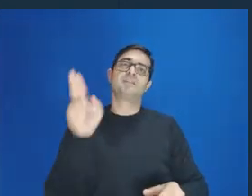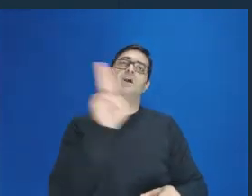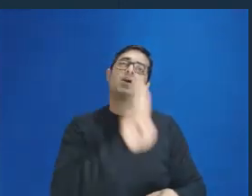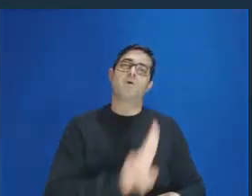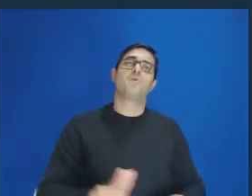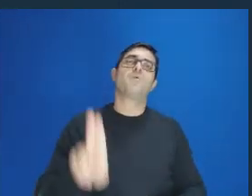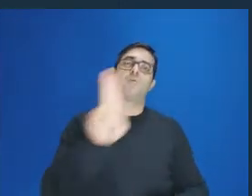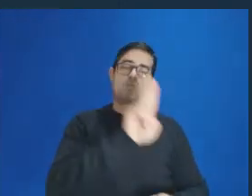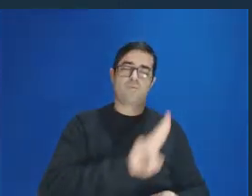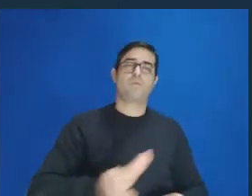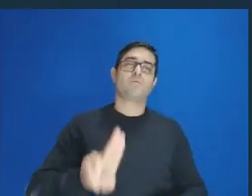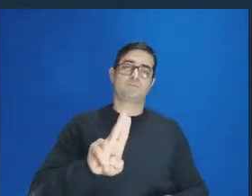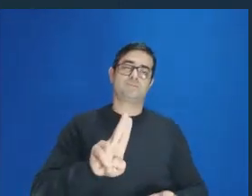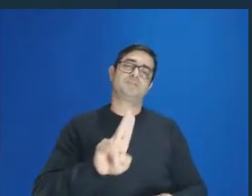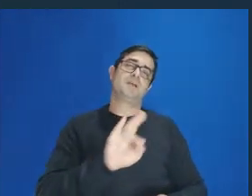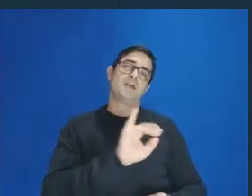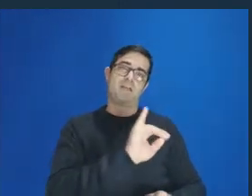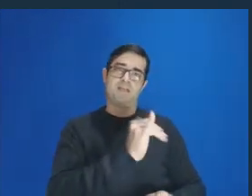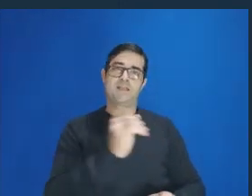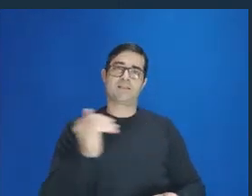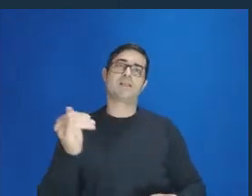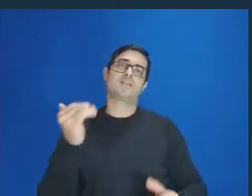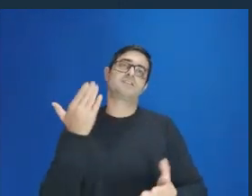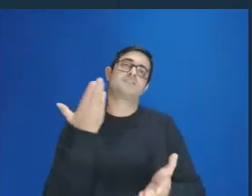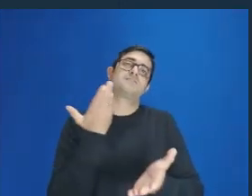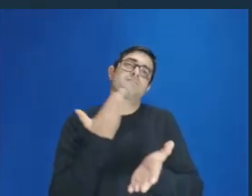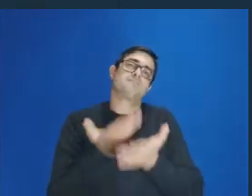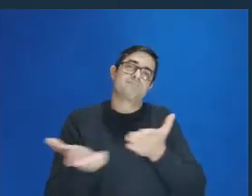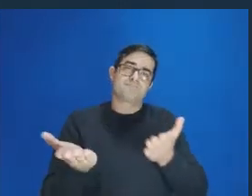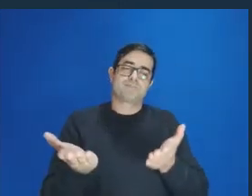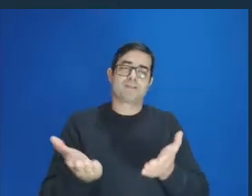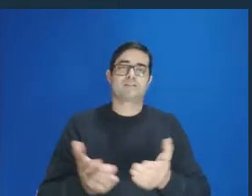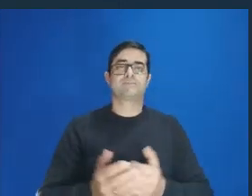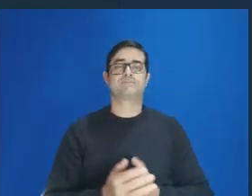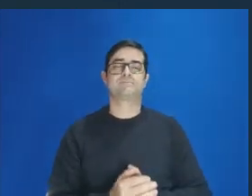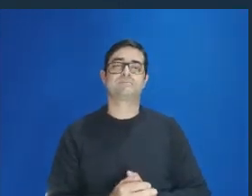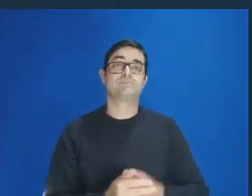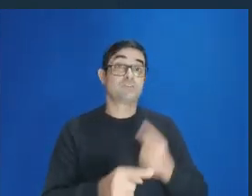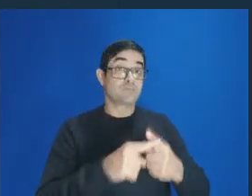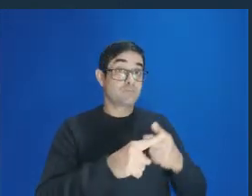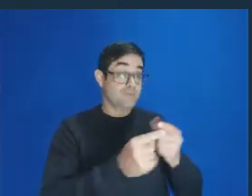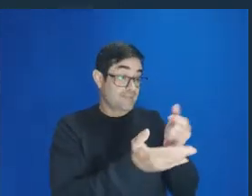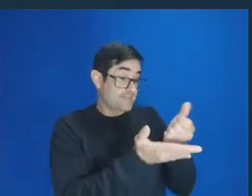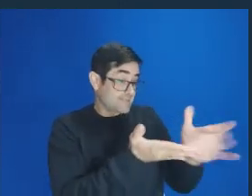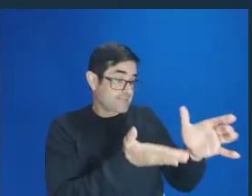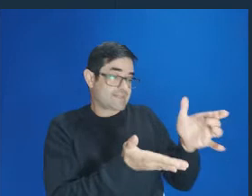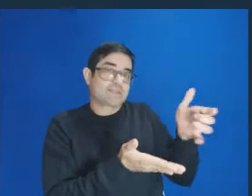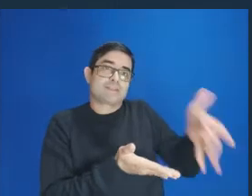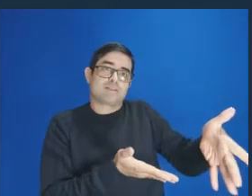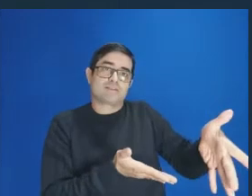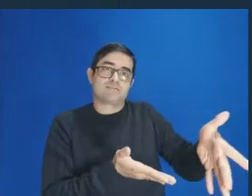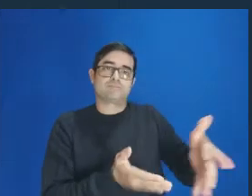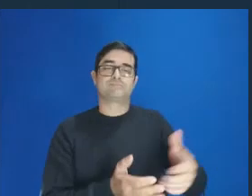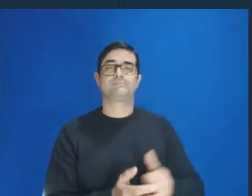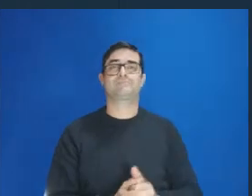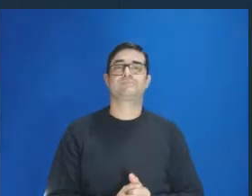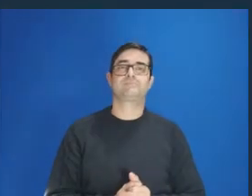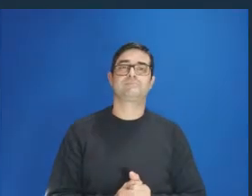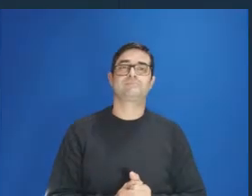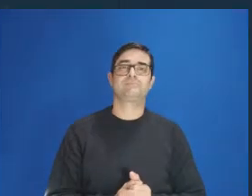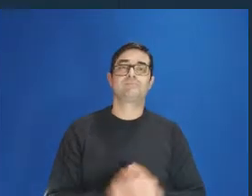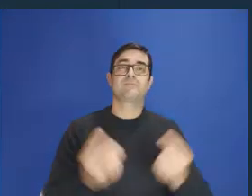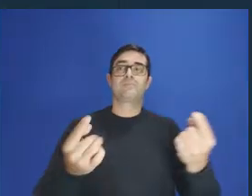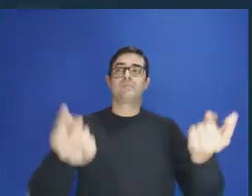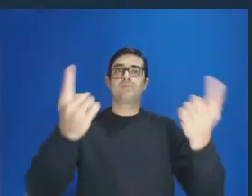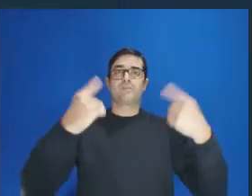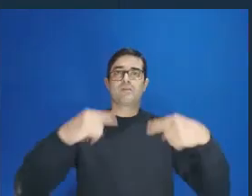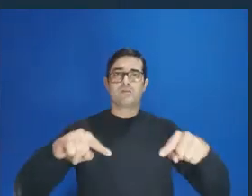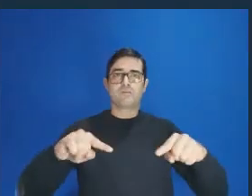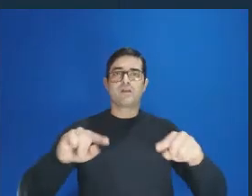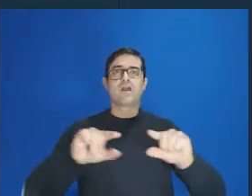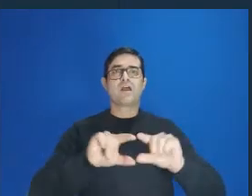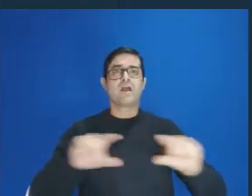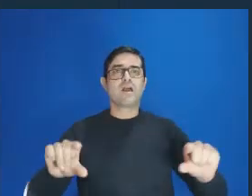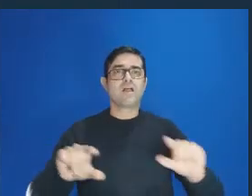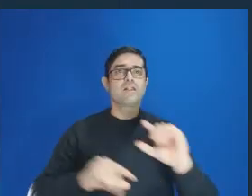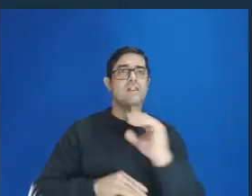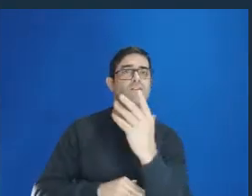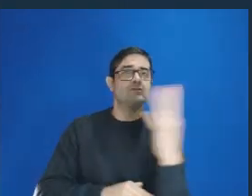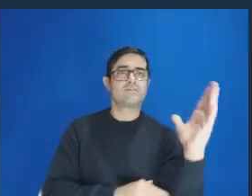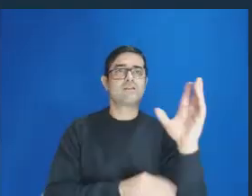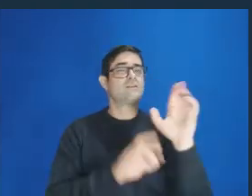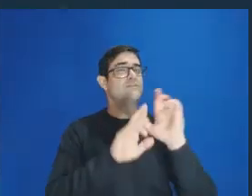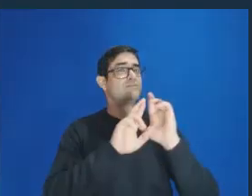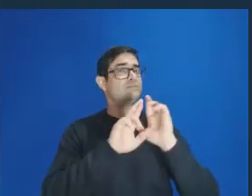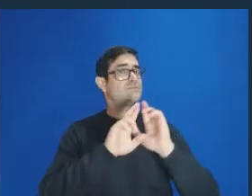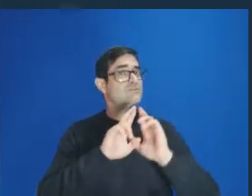sendo desperdiçada quando isso é descartado na forma de um resíduo. Na natureza, o que a gente vê é que a matéria-prima é transformada em um